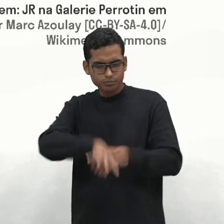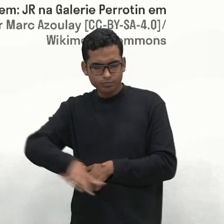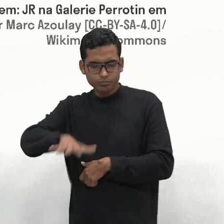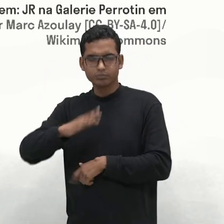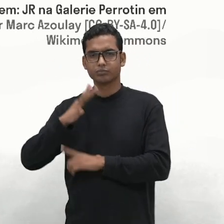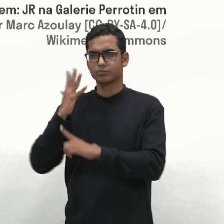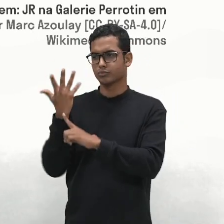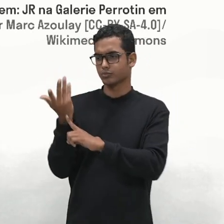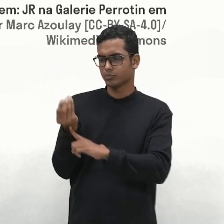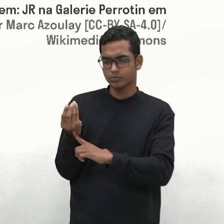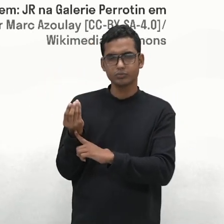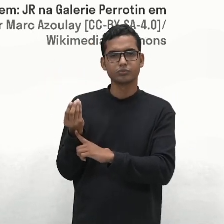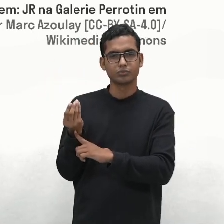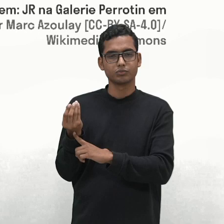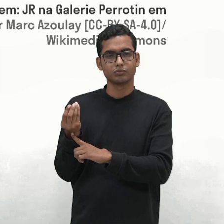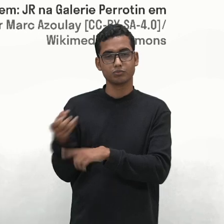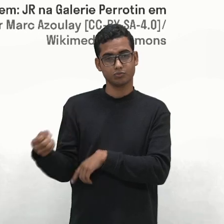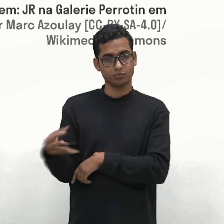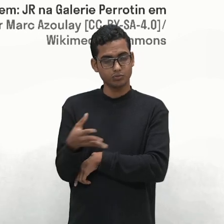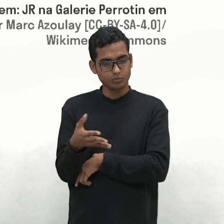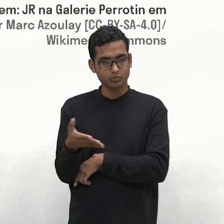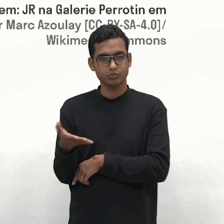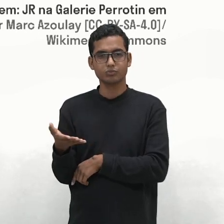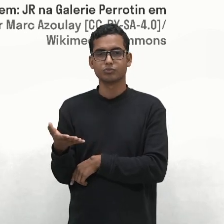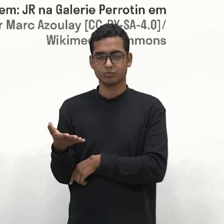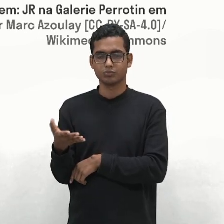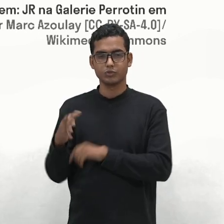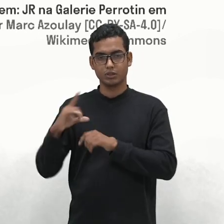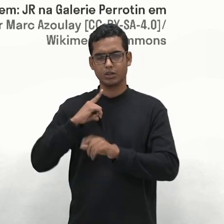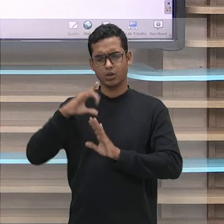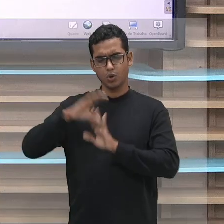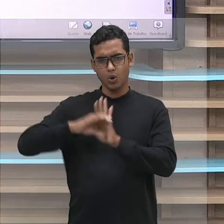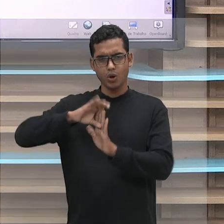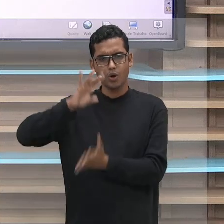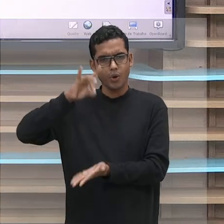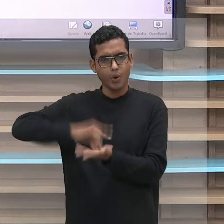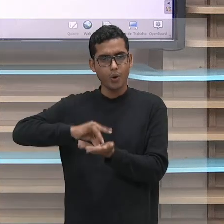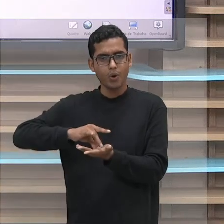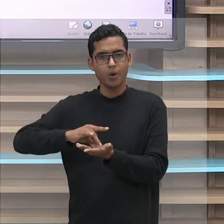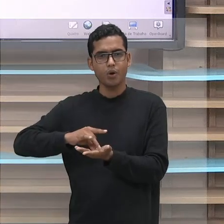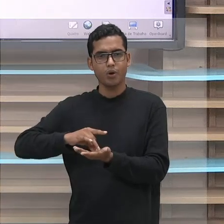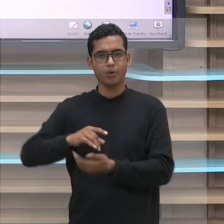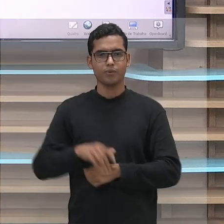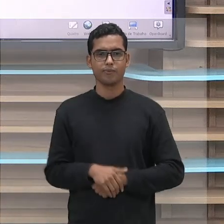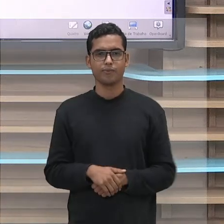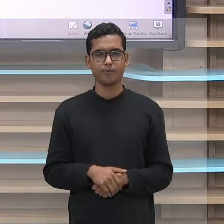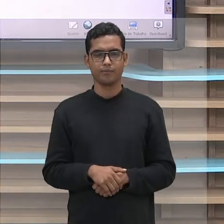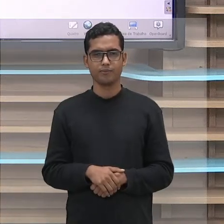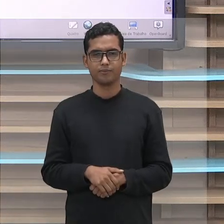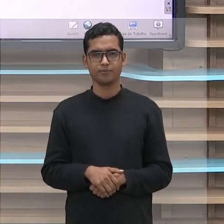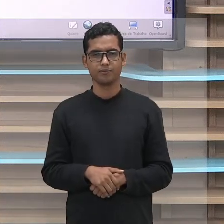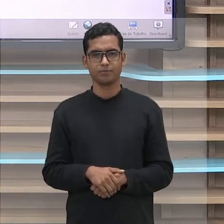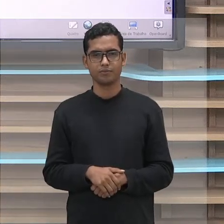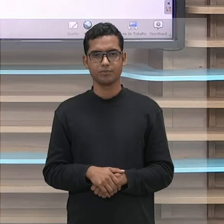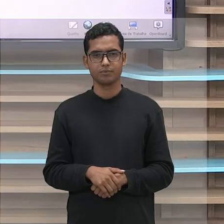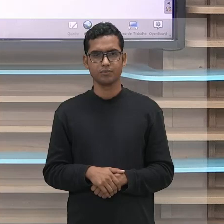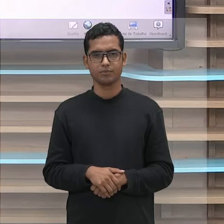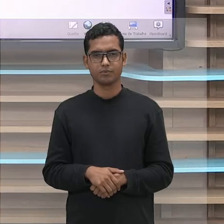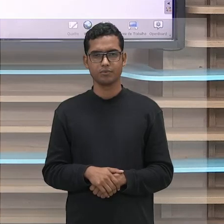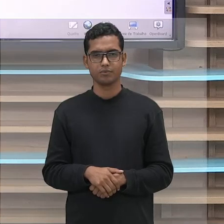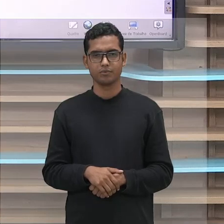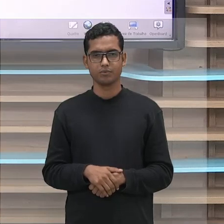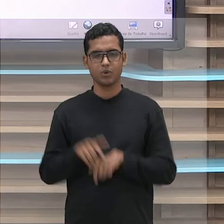arte conceitual, que envolve as instalações que nós vamos ver e